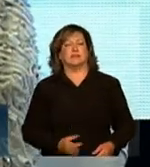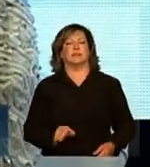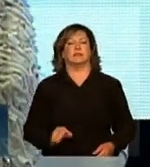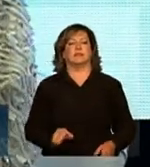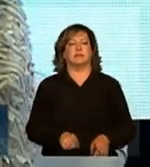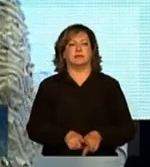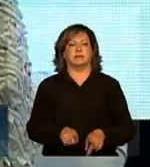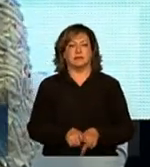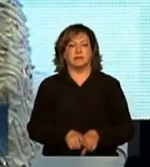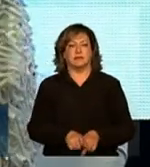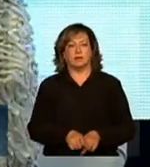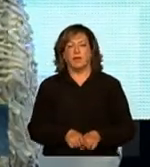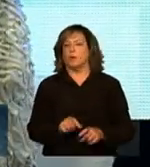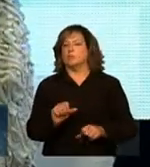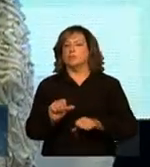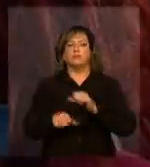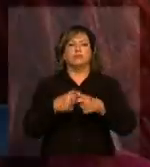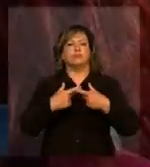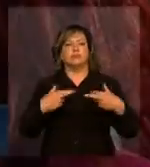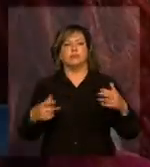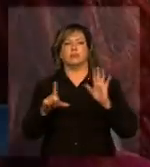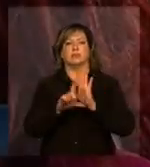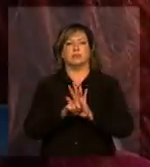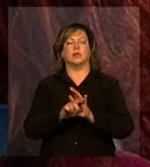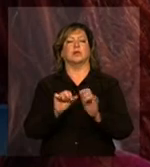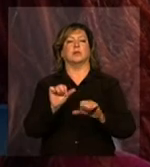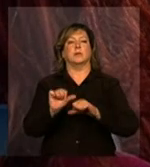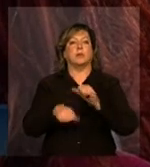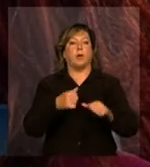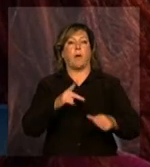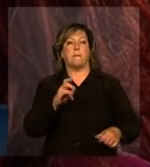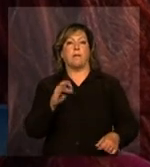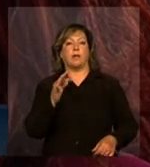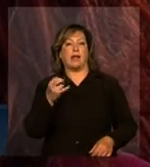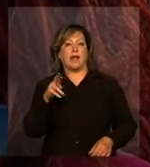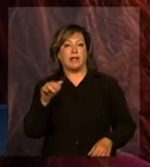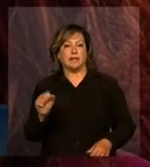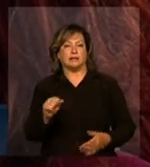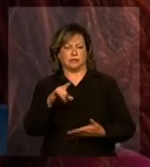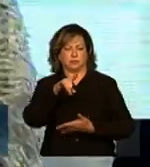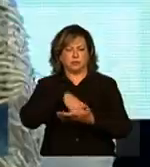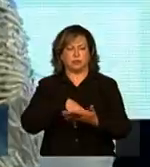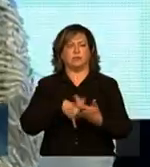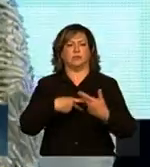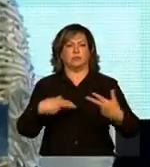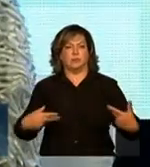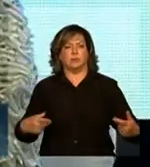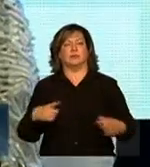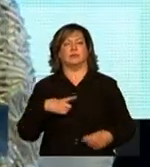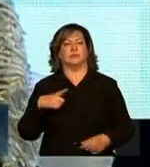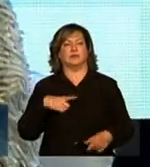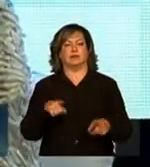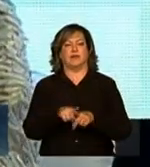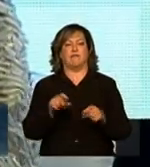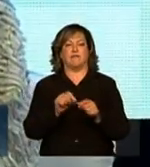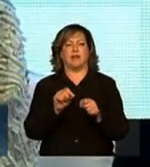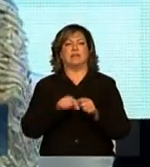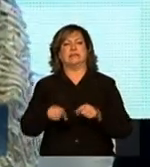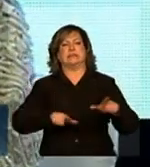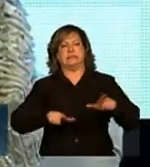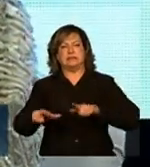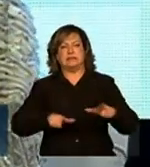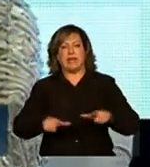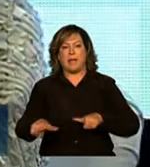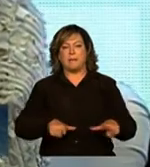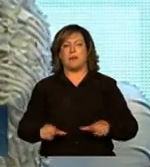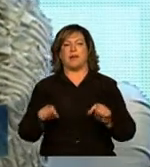desafios, modificando a legislação, modificando portarias, carregando lá, fazendo esse trabalho aqui